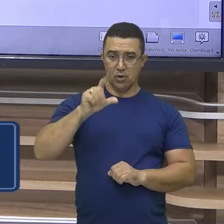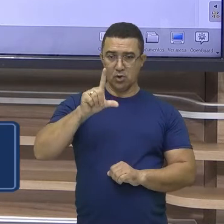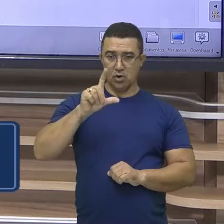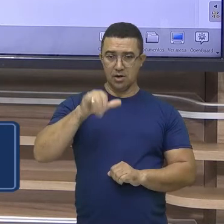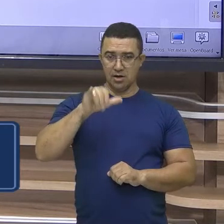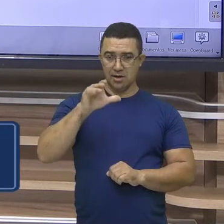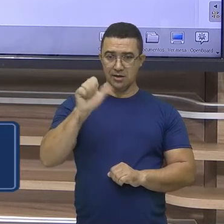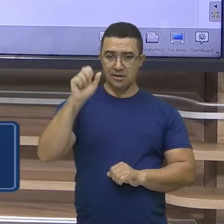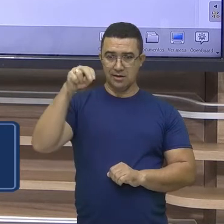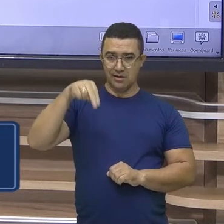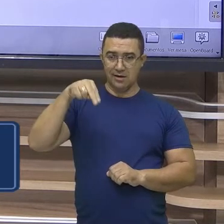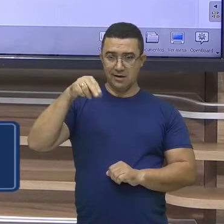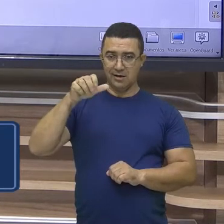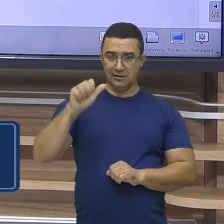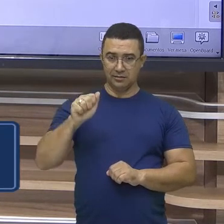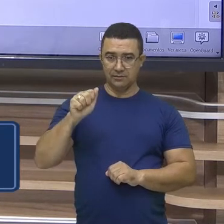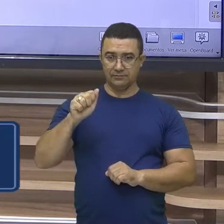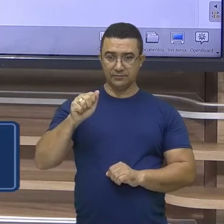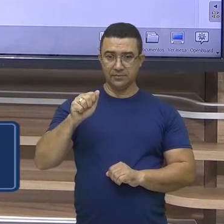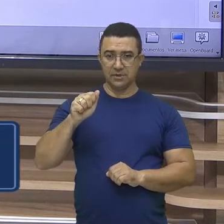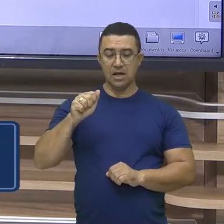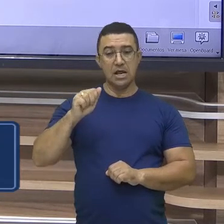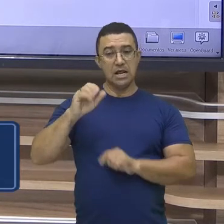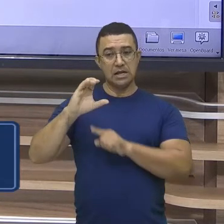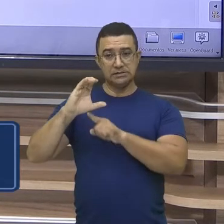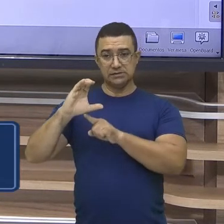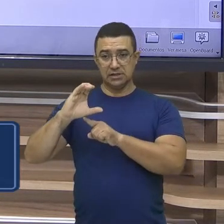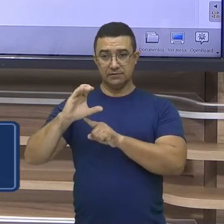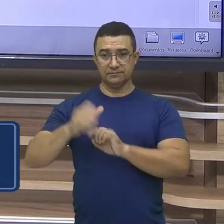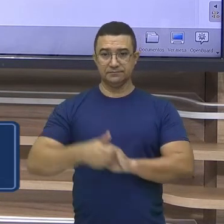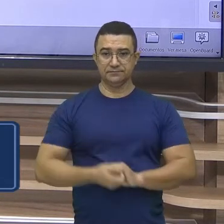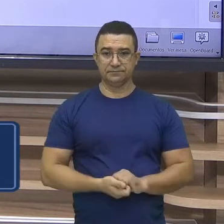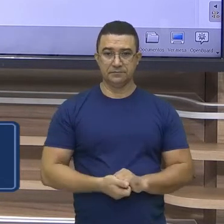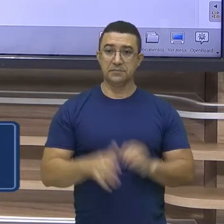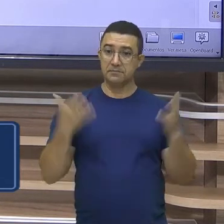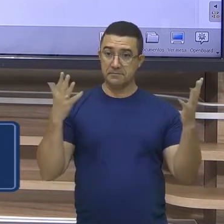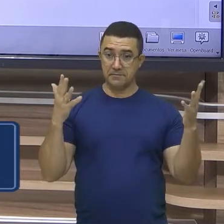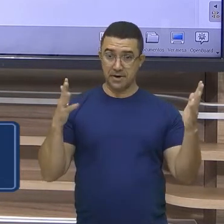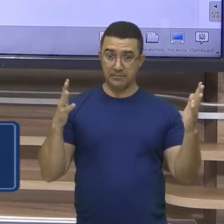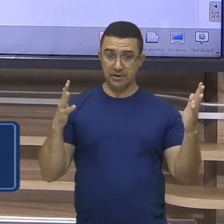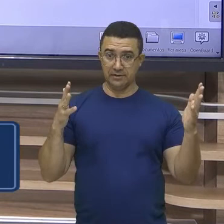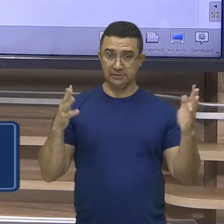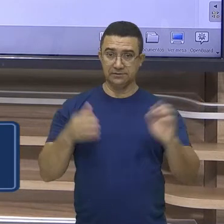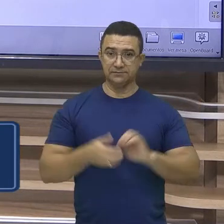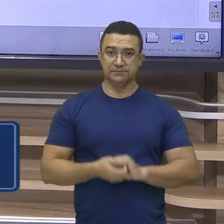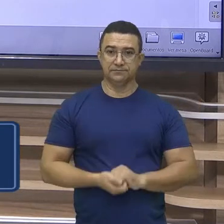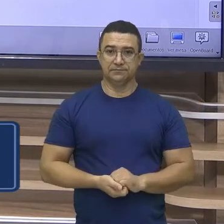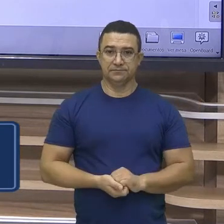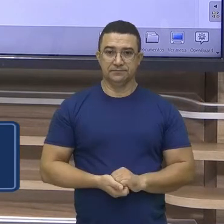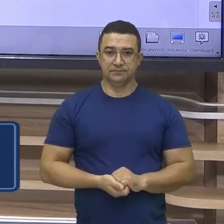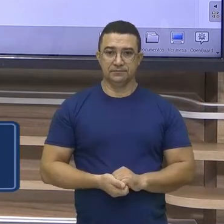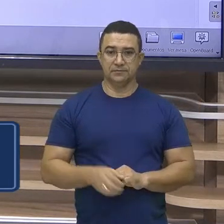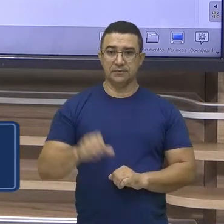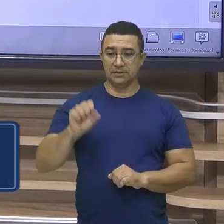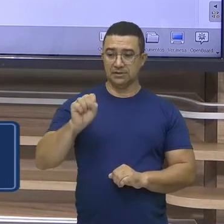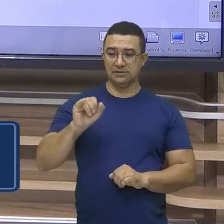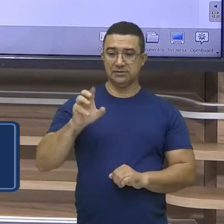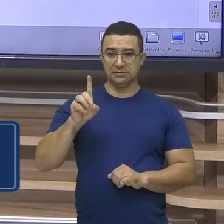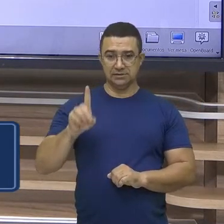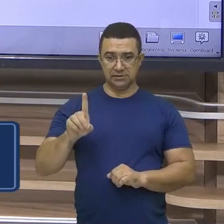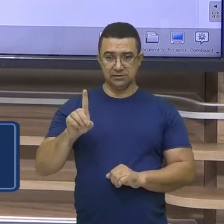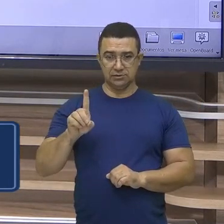participando bastante, colocando aí que é a letra C. Parabéns aí para a nossa aluna Poliana. Agora o nosso aluno Cid colocando